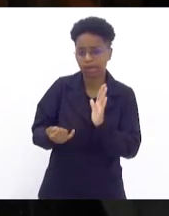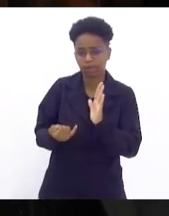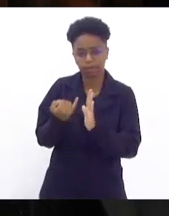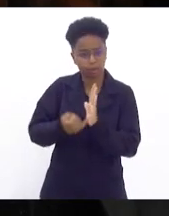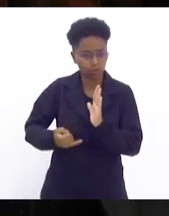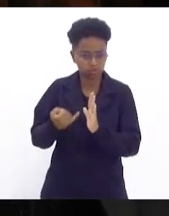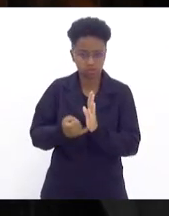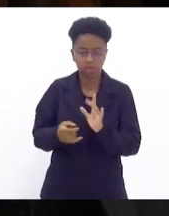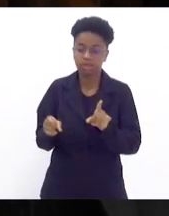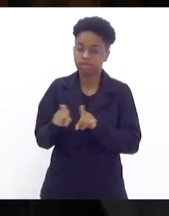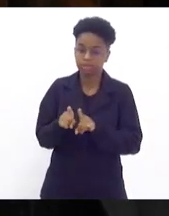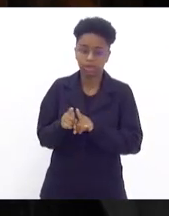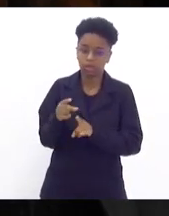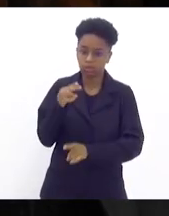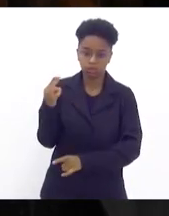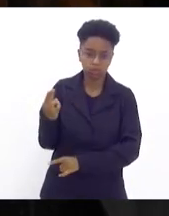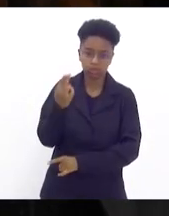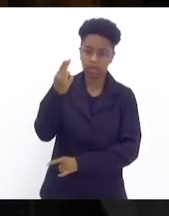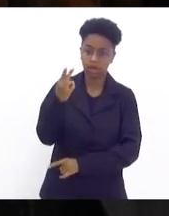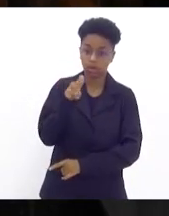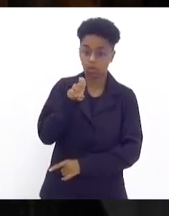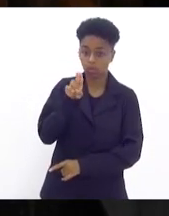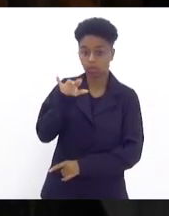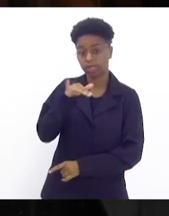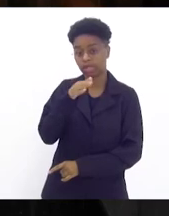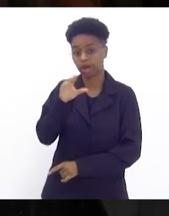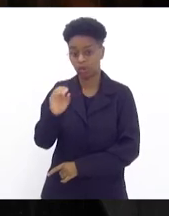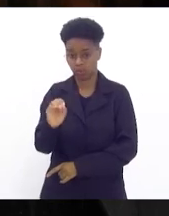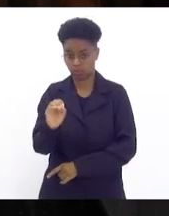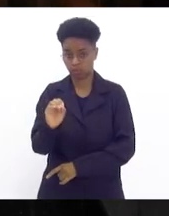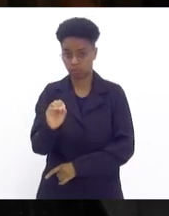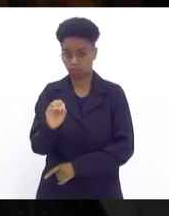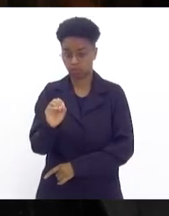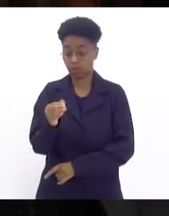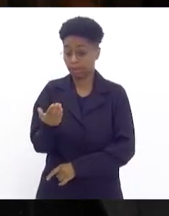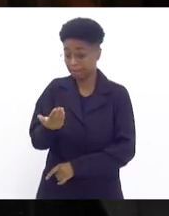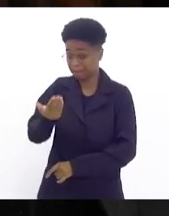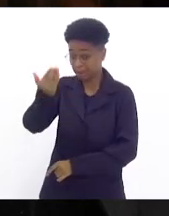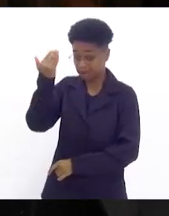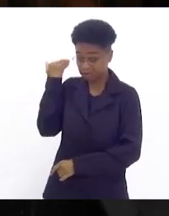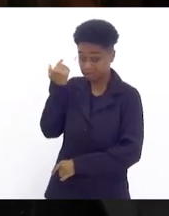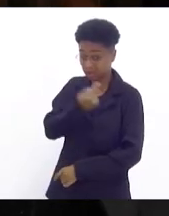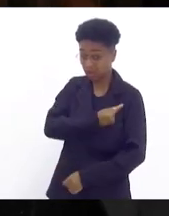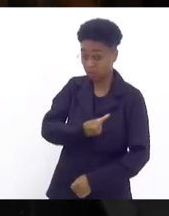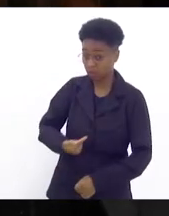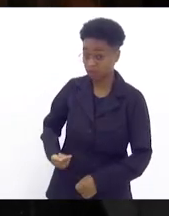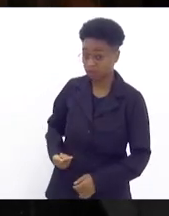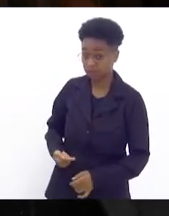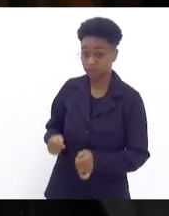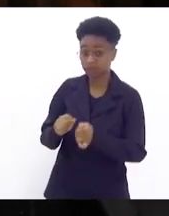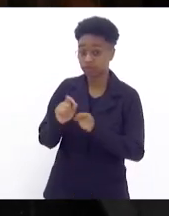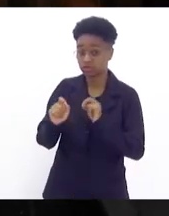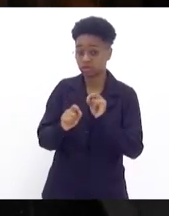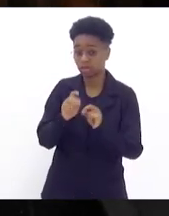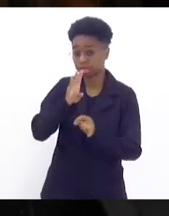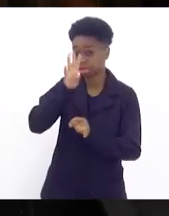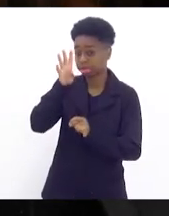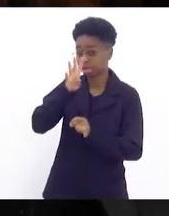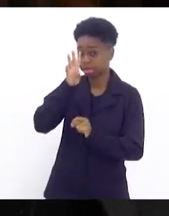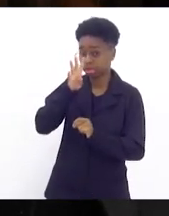para União E aí eu tô falando da União no governo passado fazer a demagogia